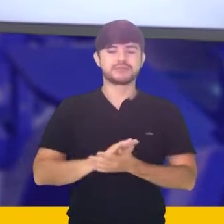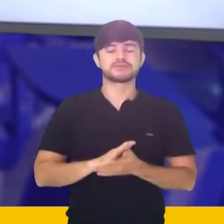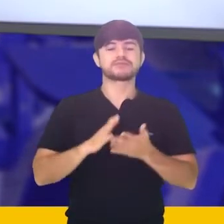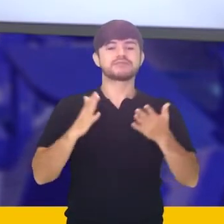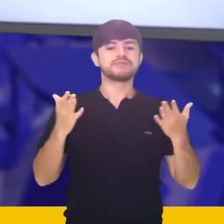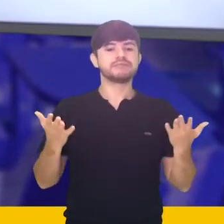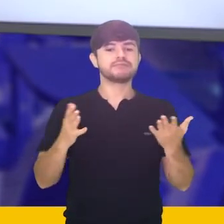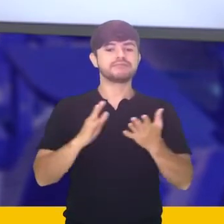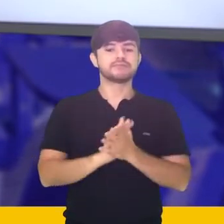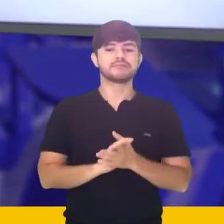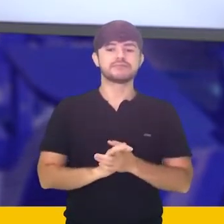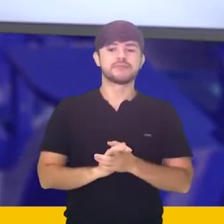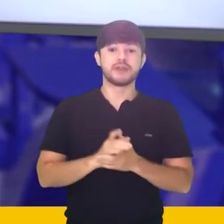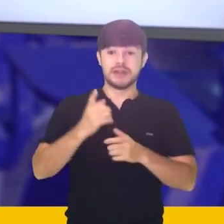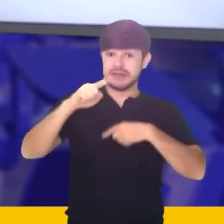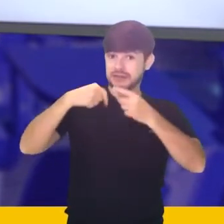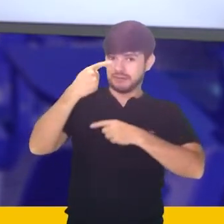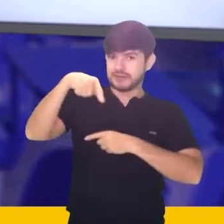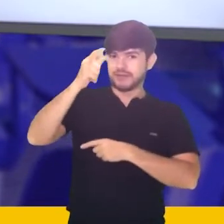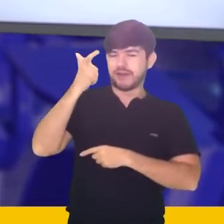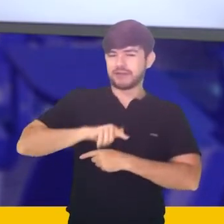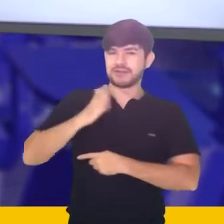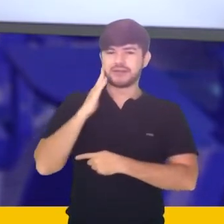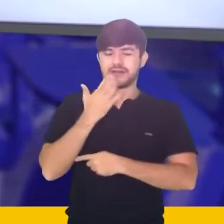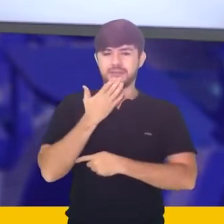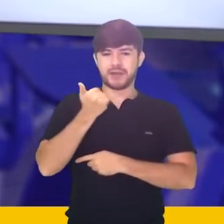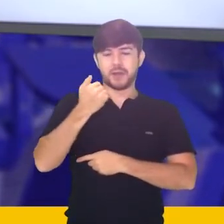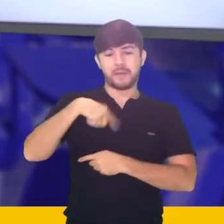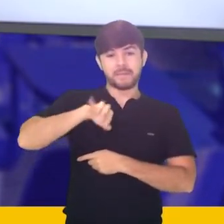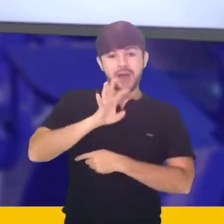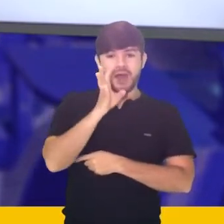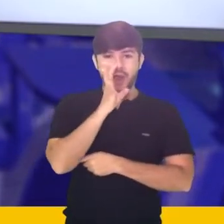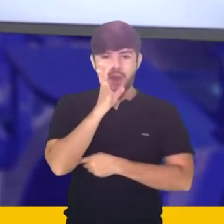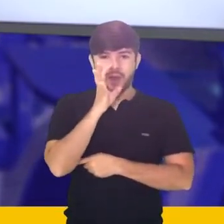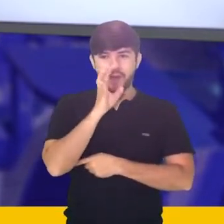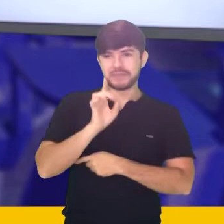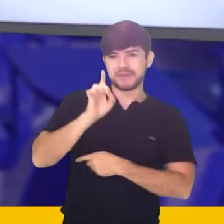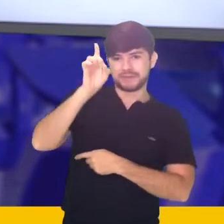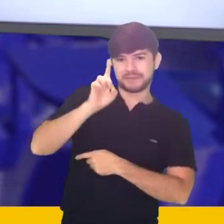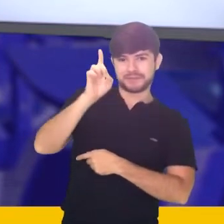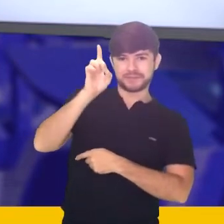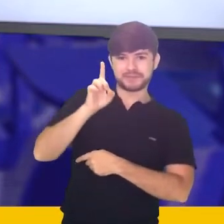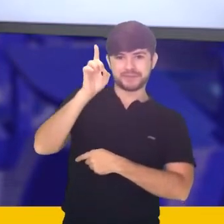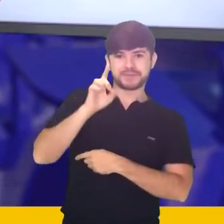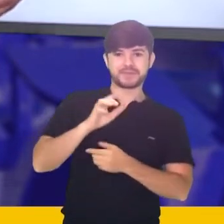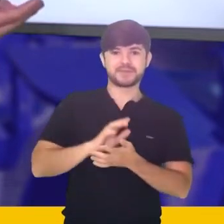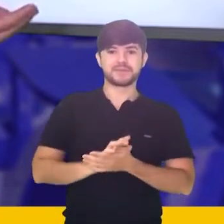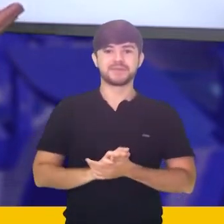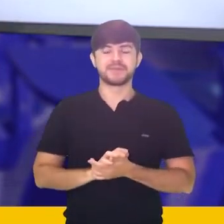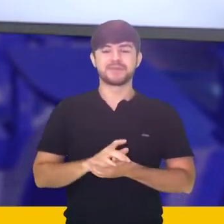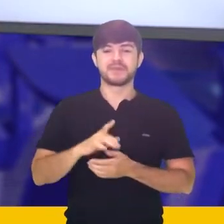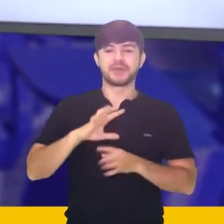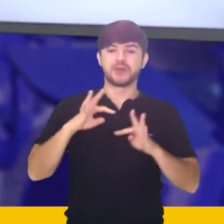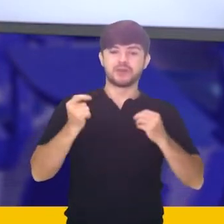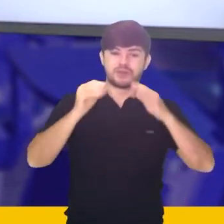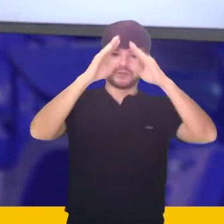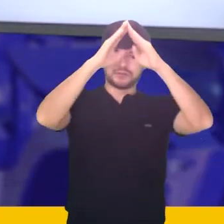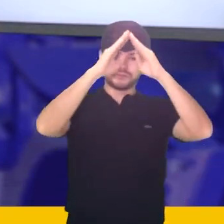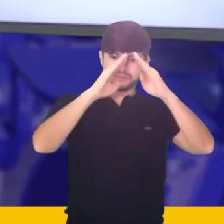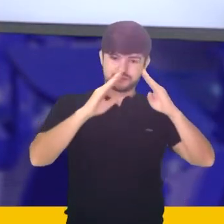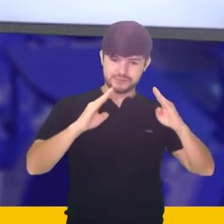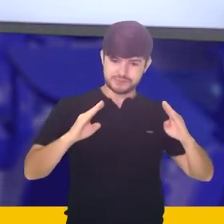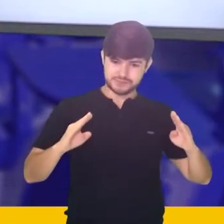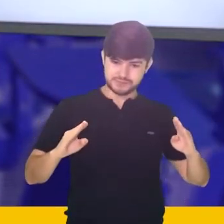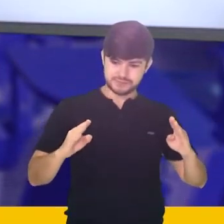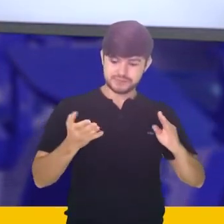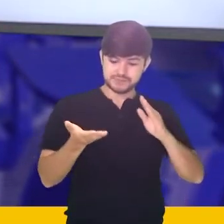a gente vai ter, depois vocês vão entender melhor, mas observa, tem uma pirâmide, toda pirâmide tem uma base, ela tem um corpo